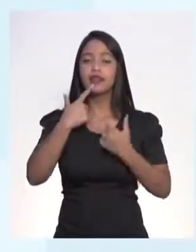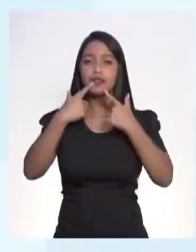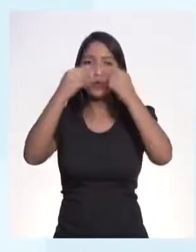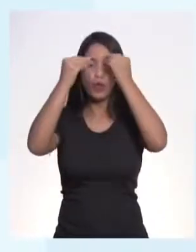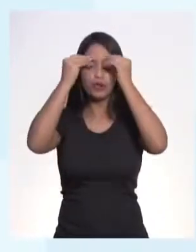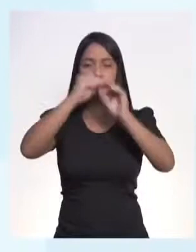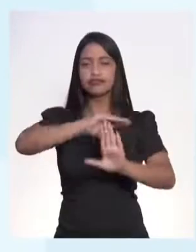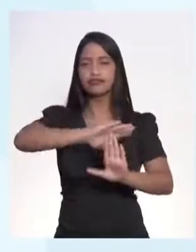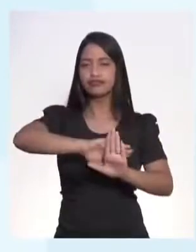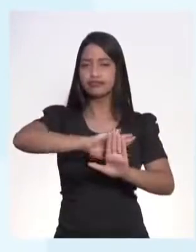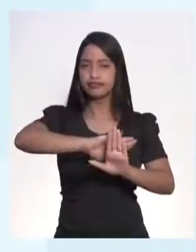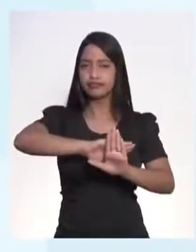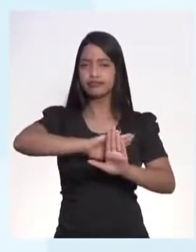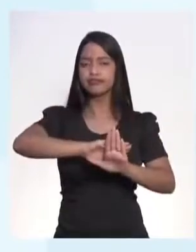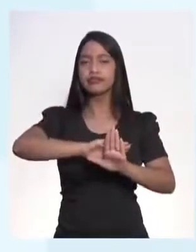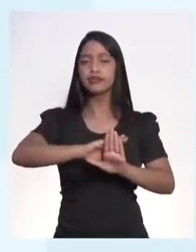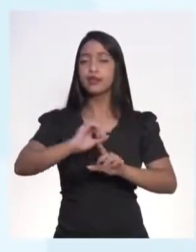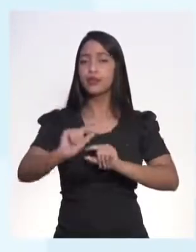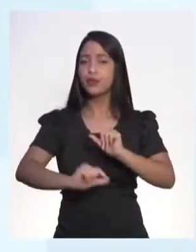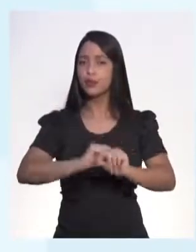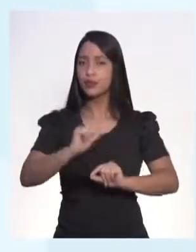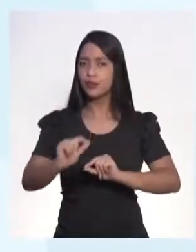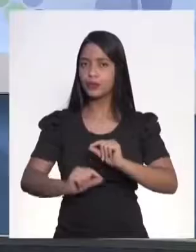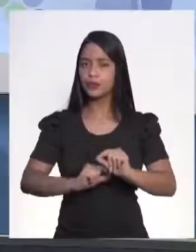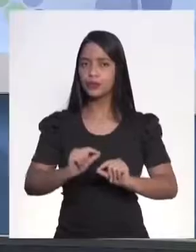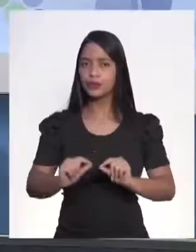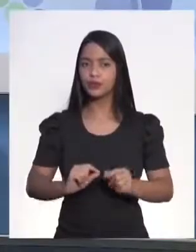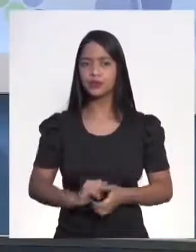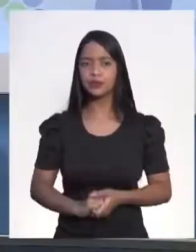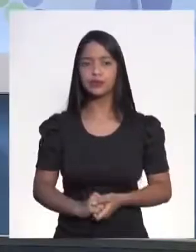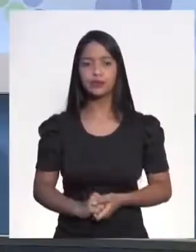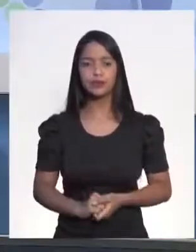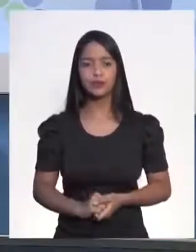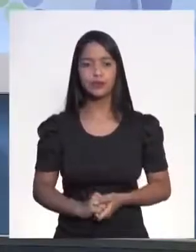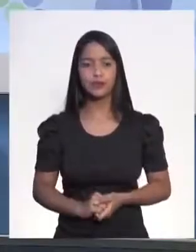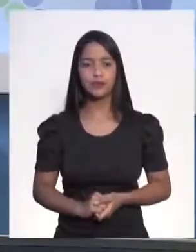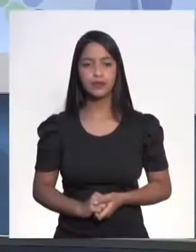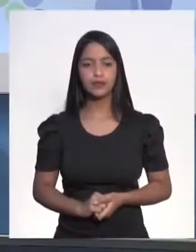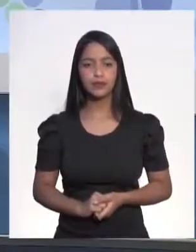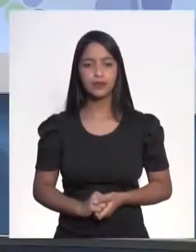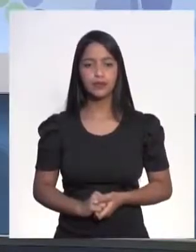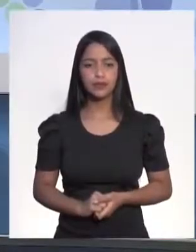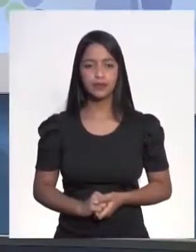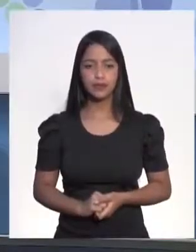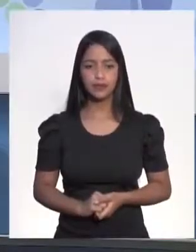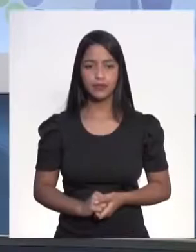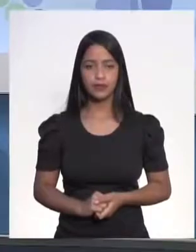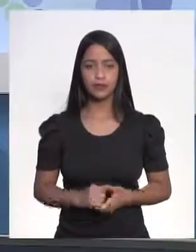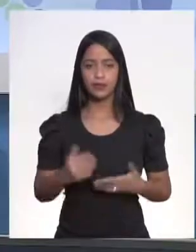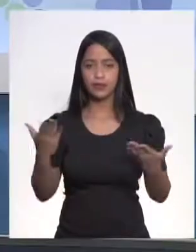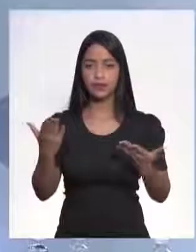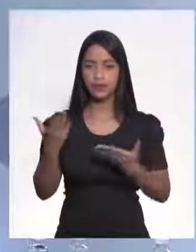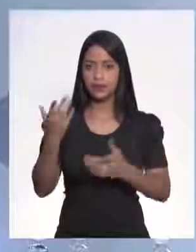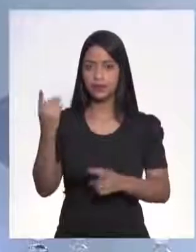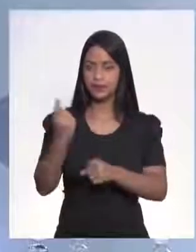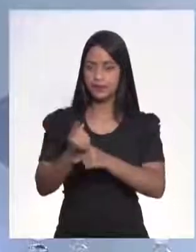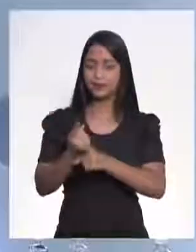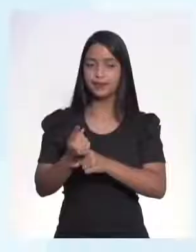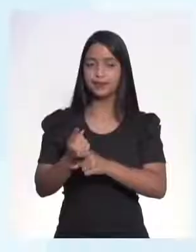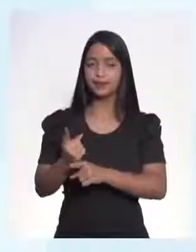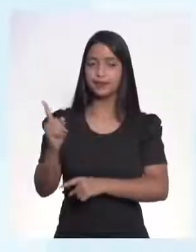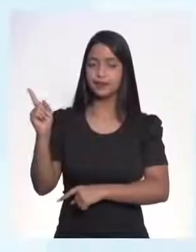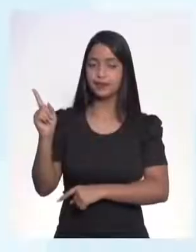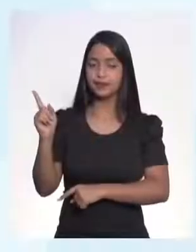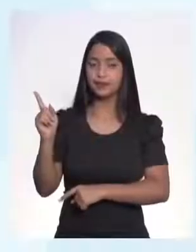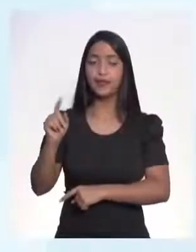subjetiva é aquilo que está o pa era comandinho que faltava pegar uma canetinha aqui gente olha linguagem